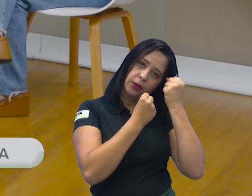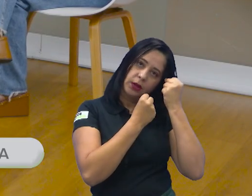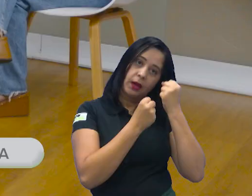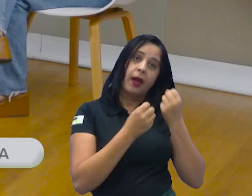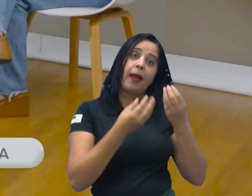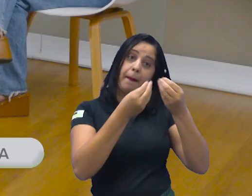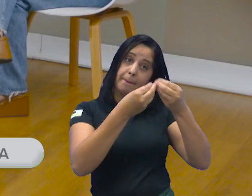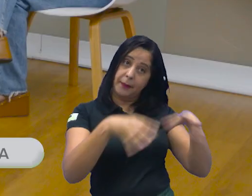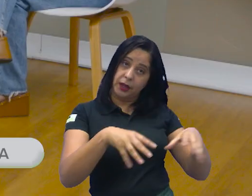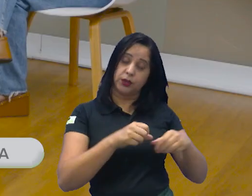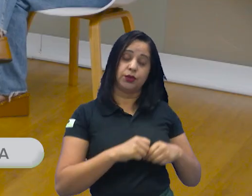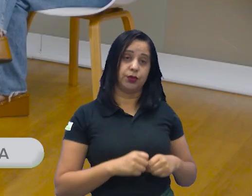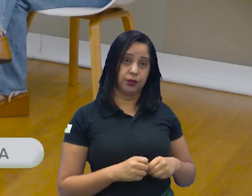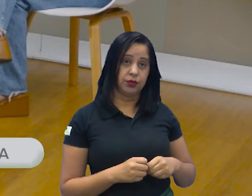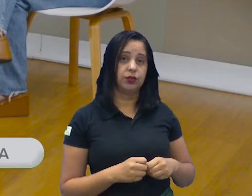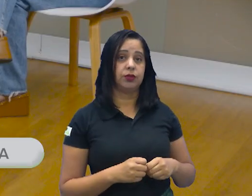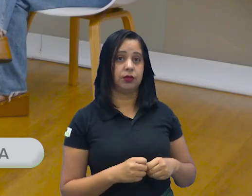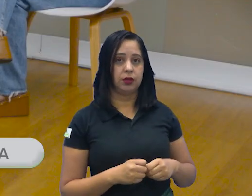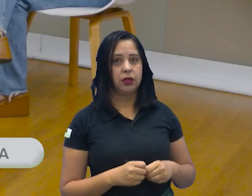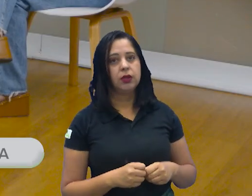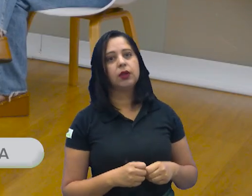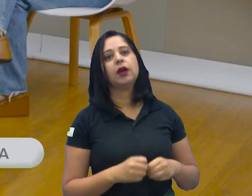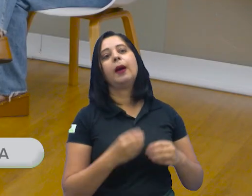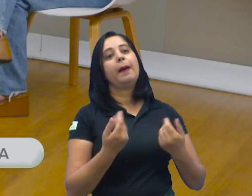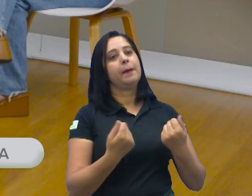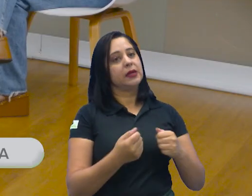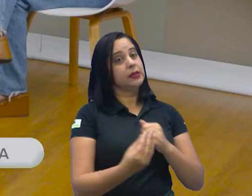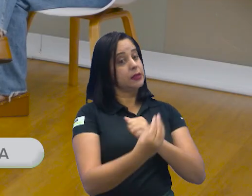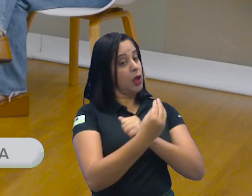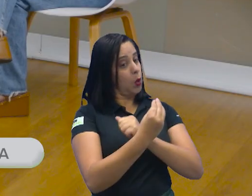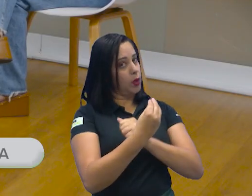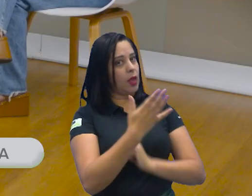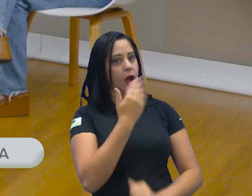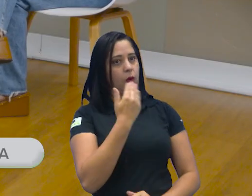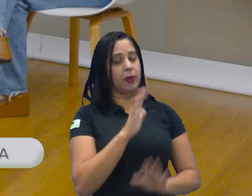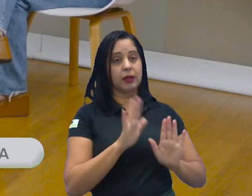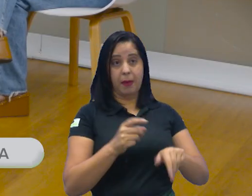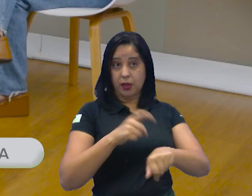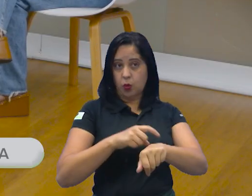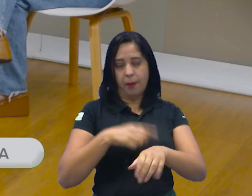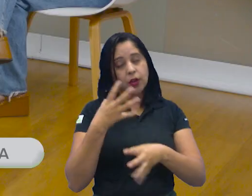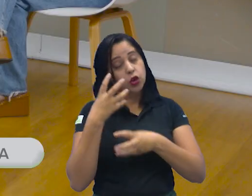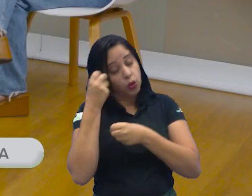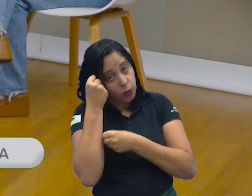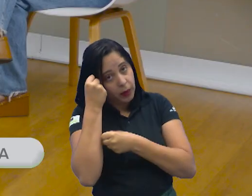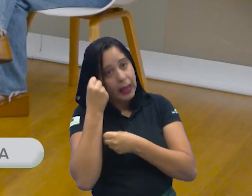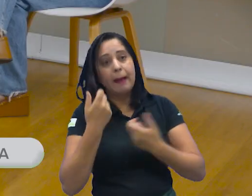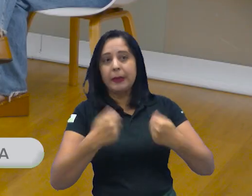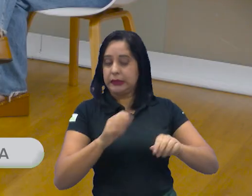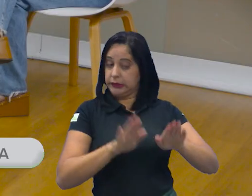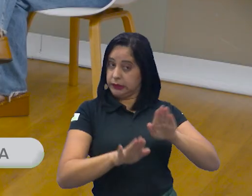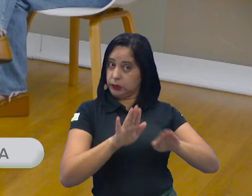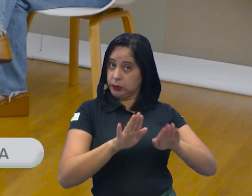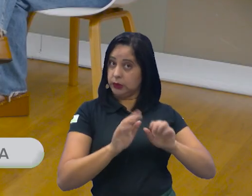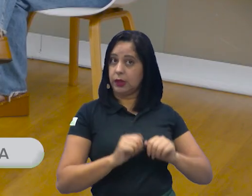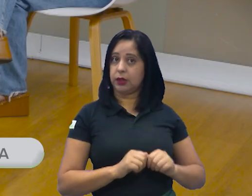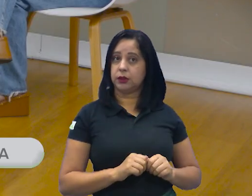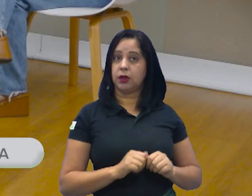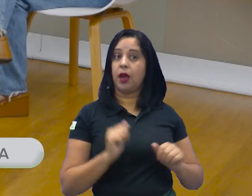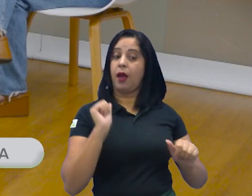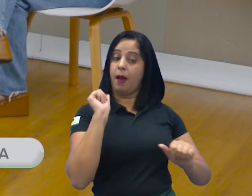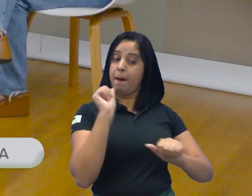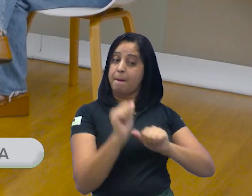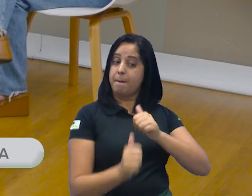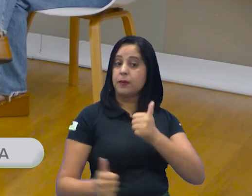aqui em qualidade de vida, né? A gente cuida da alimentação o dia inteiro, mas na hora do sono tem que tomar cuidado também. Troca por hábitos que auxiliem